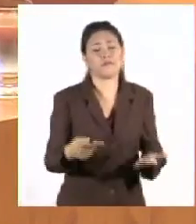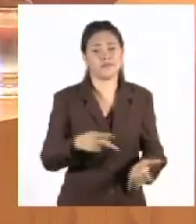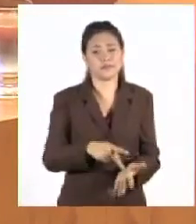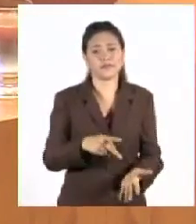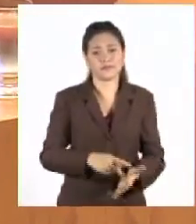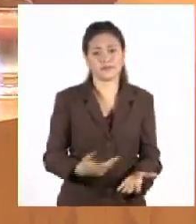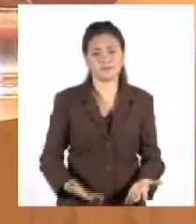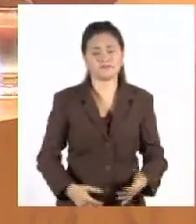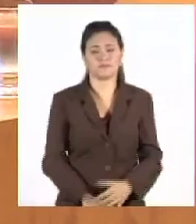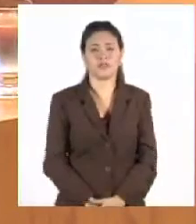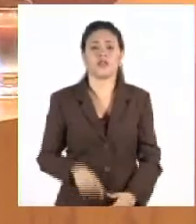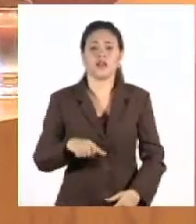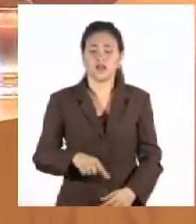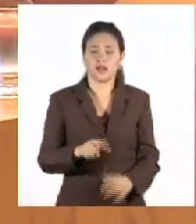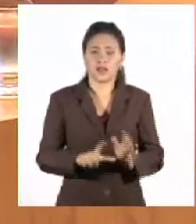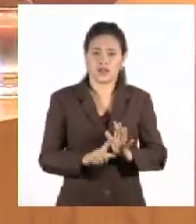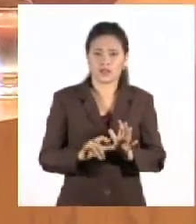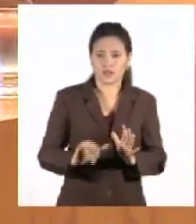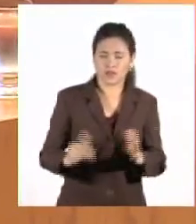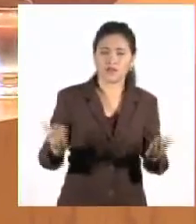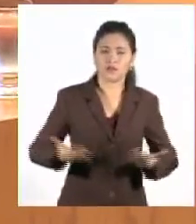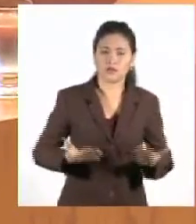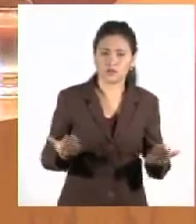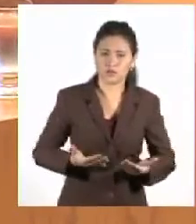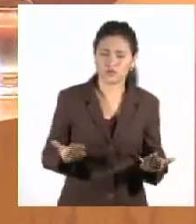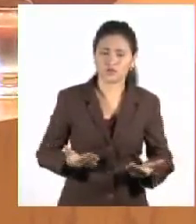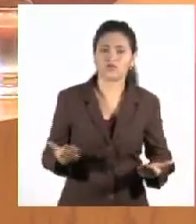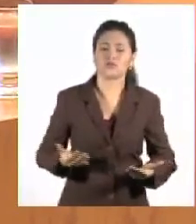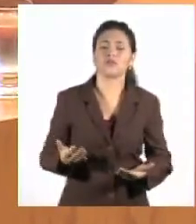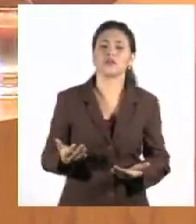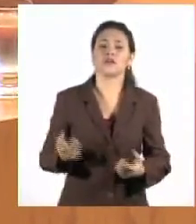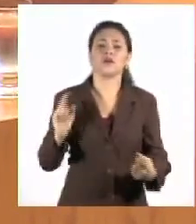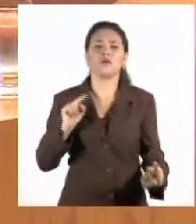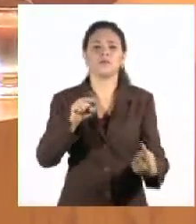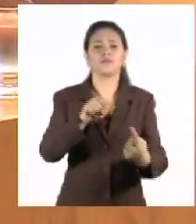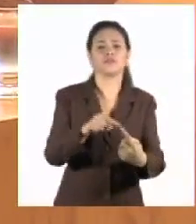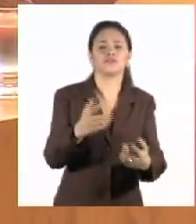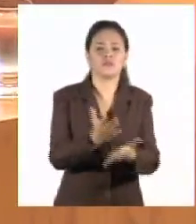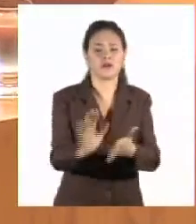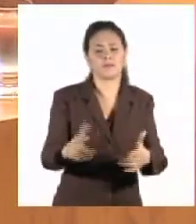vem hoje ao encontro desse anseio, que nós esperamos que ela possa